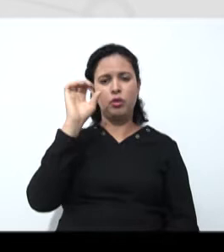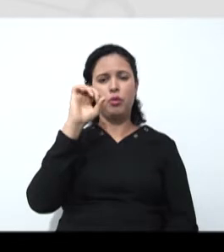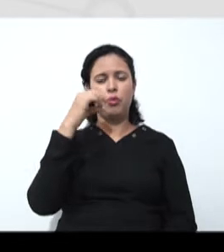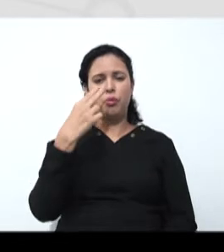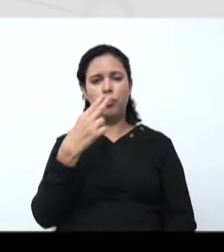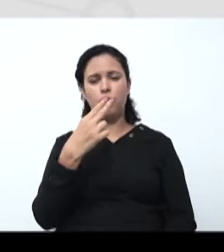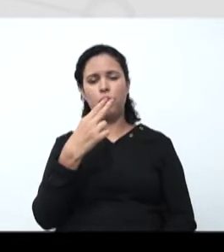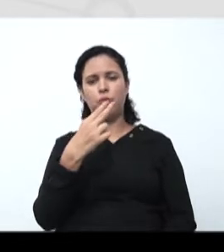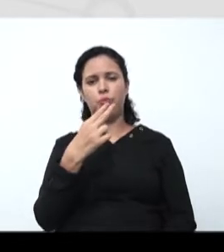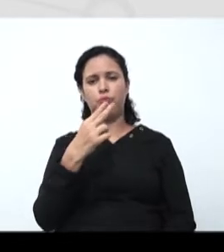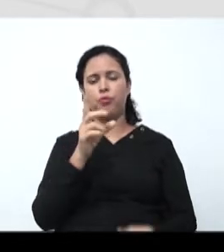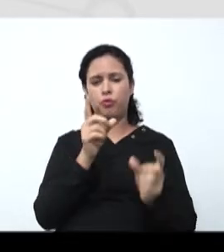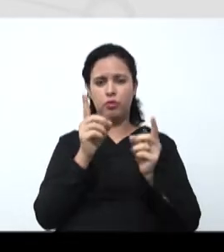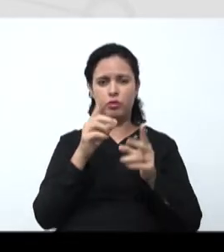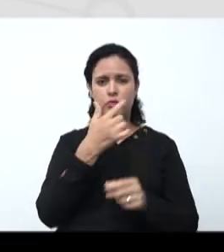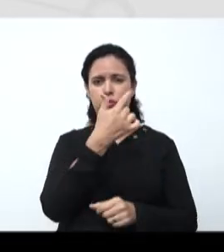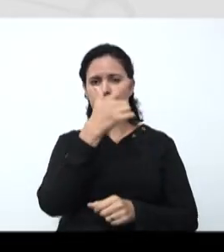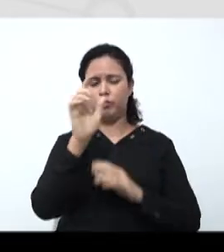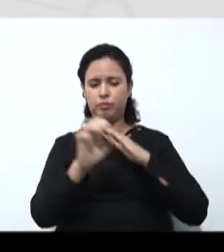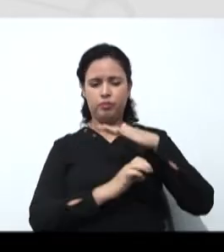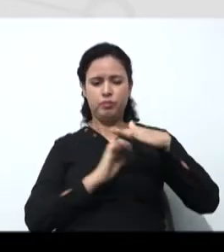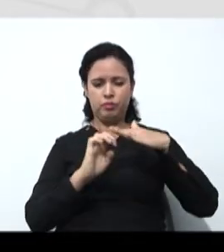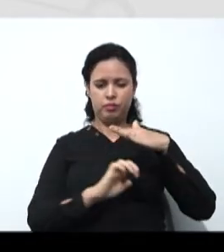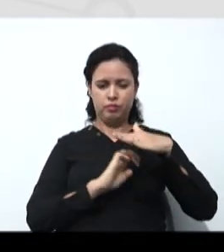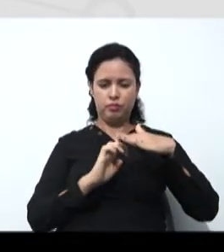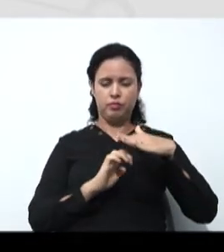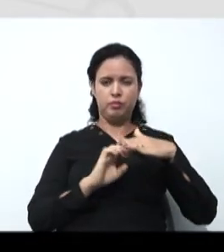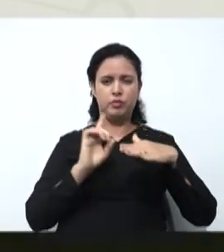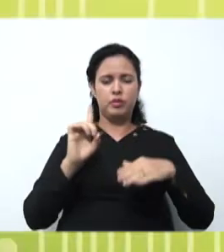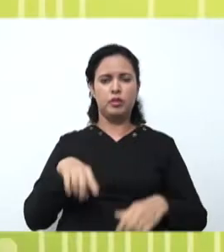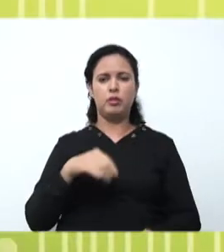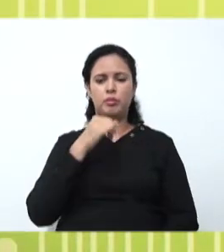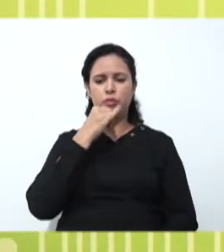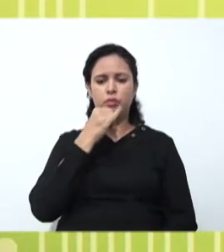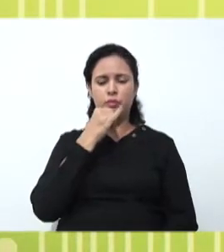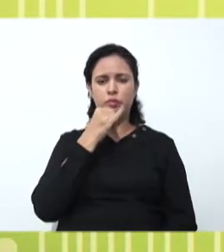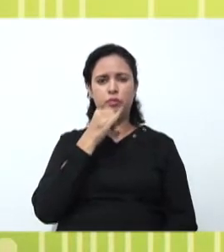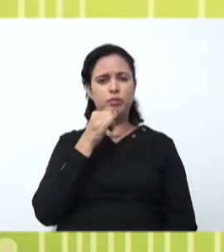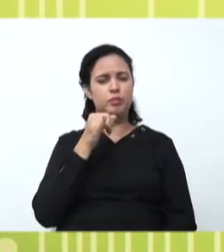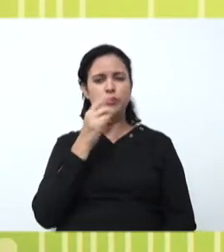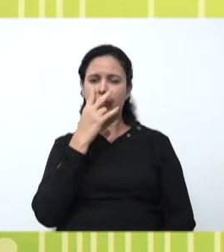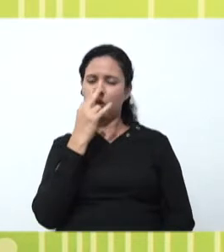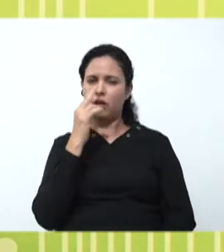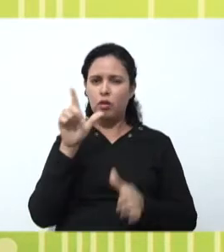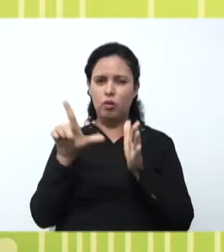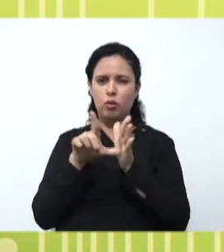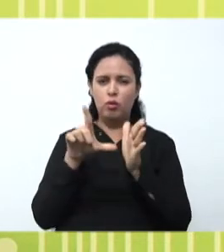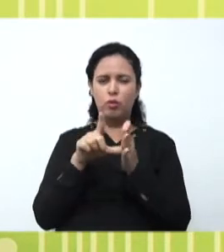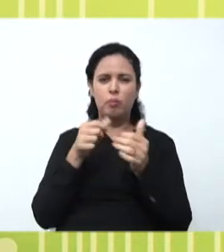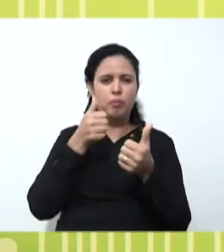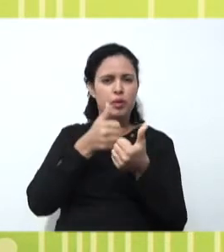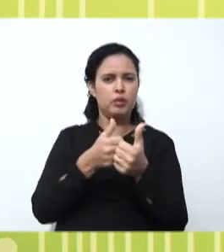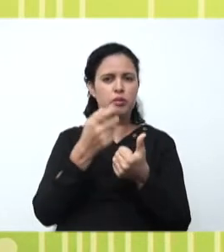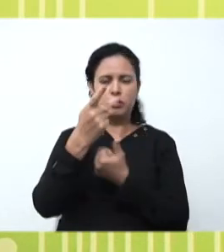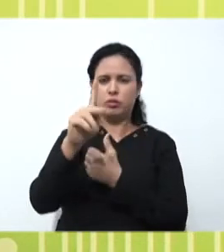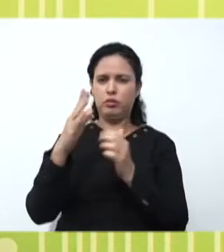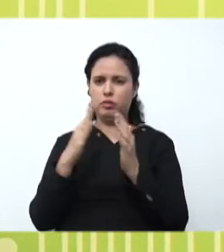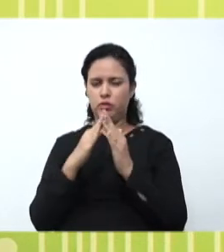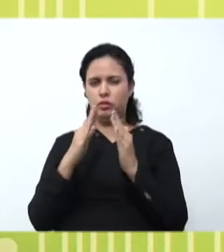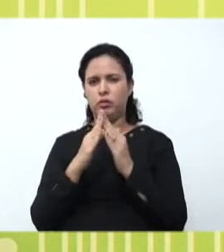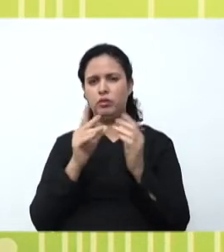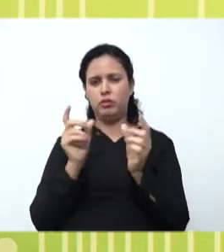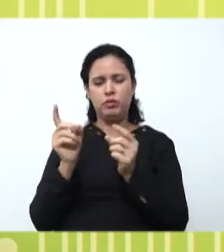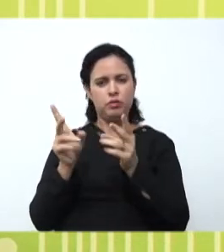ao varejista quando é o comércio atacadista. Então, é como se fosse o mercado perto da sua casa que está vendendo alguma coisa que foi produzida